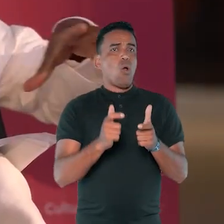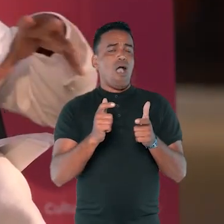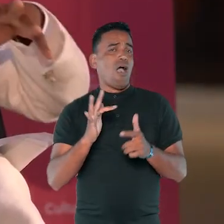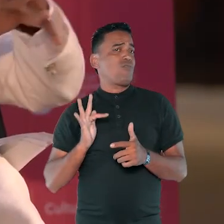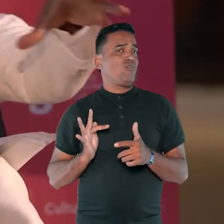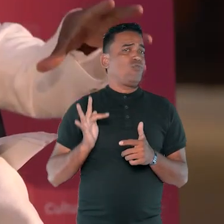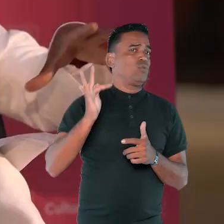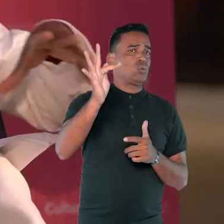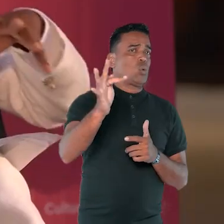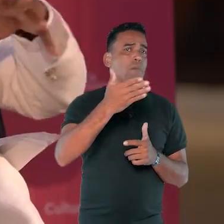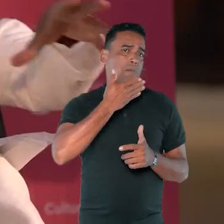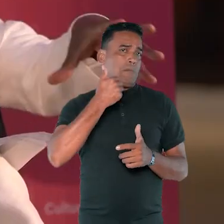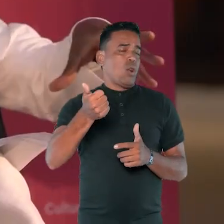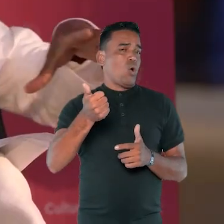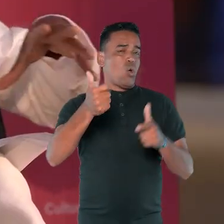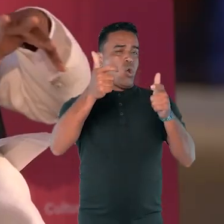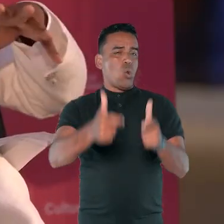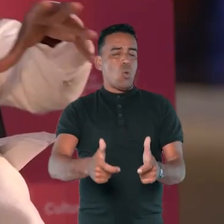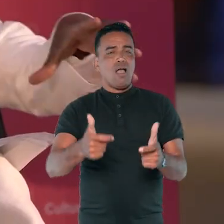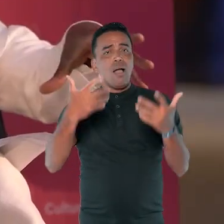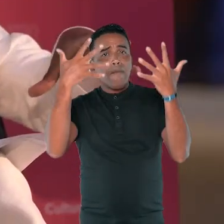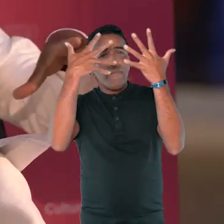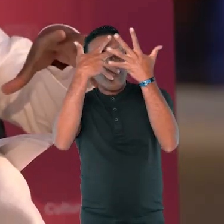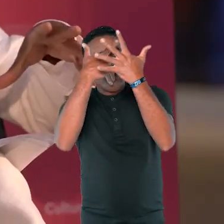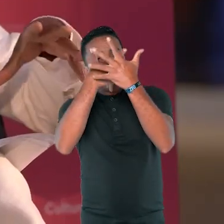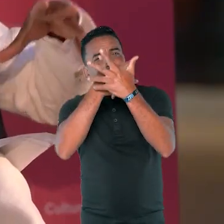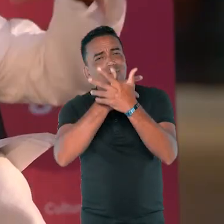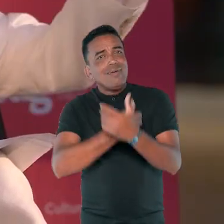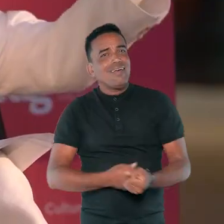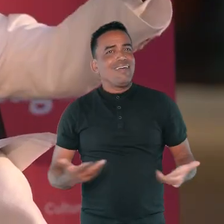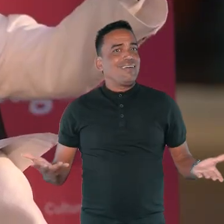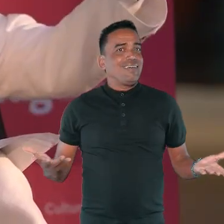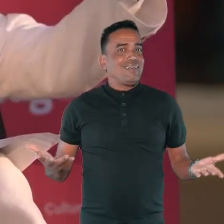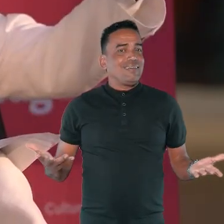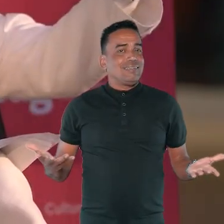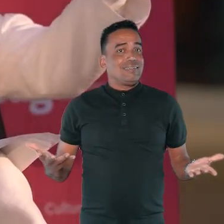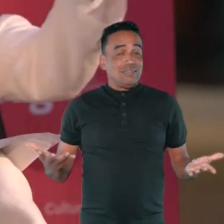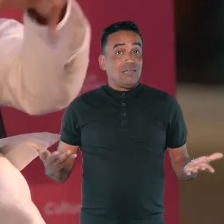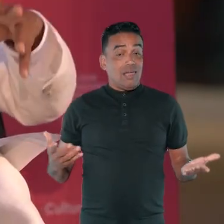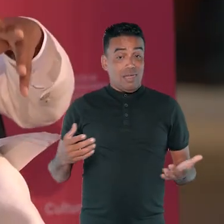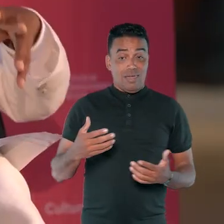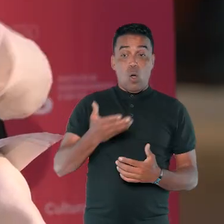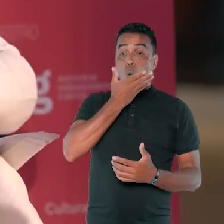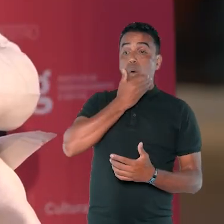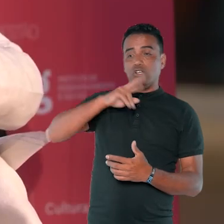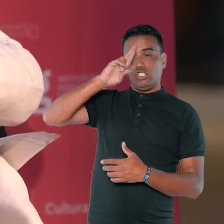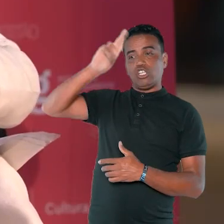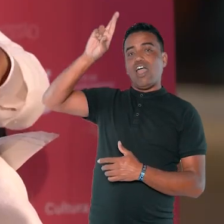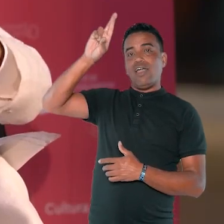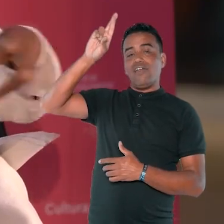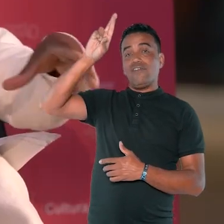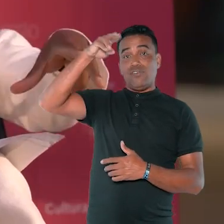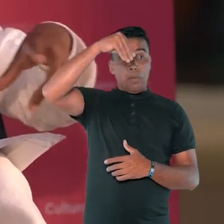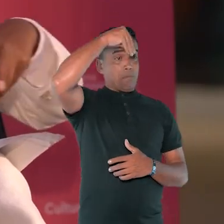futuro, um lugar bonito, em que o patrão é padrinho do filho